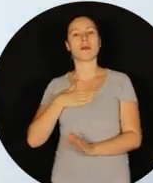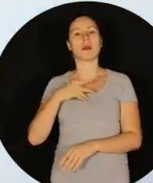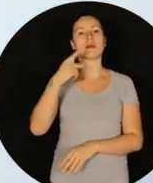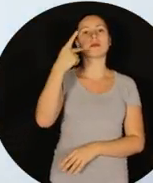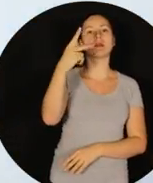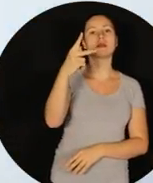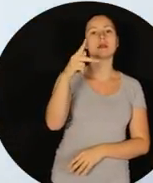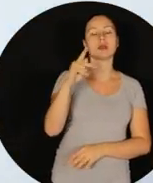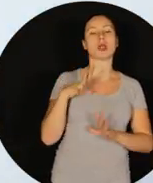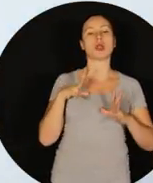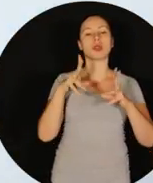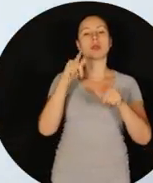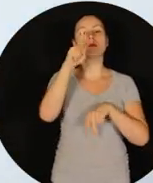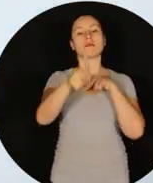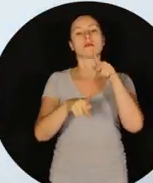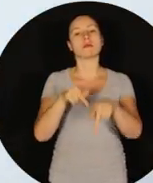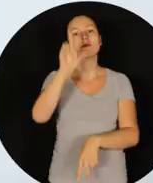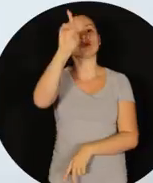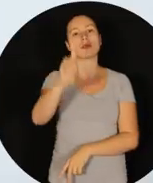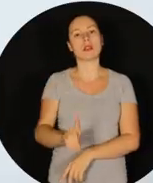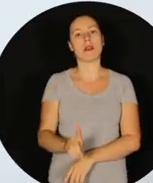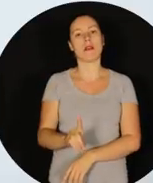o SUAS é de quem tem direito.